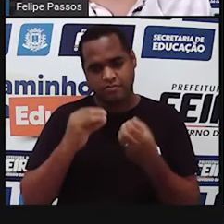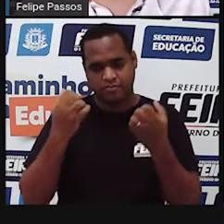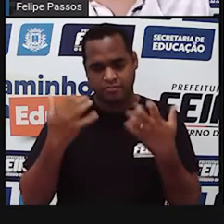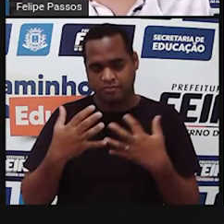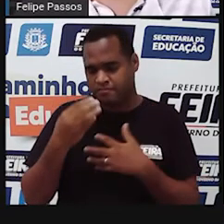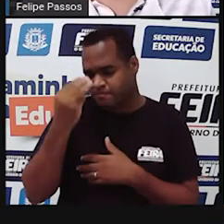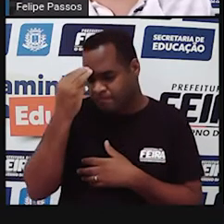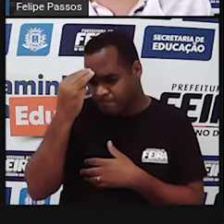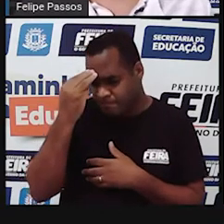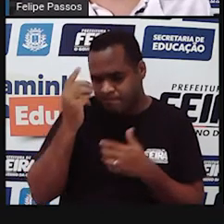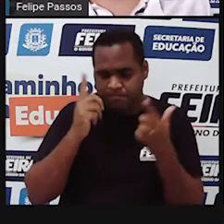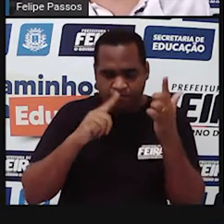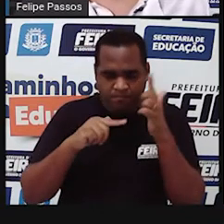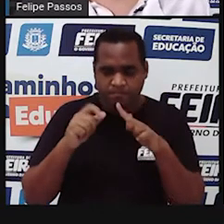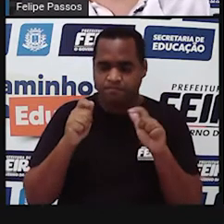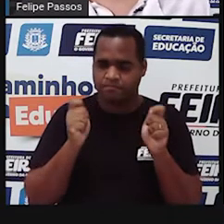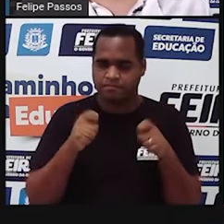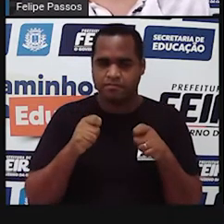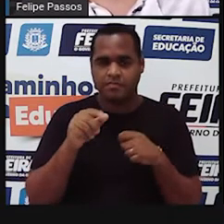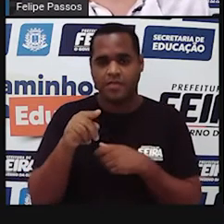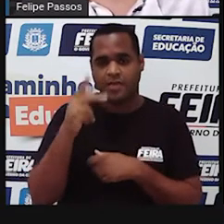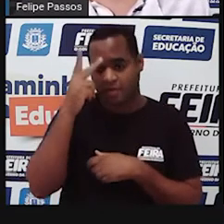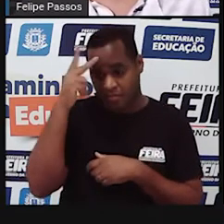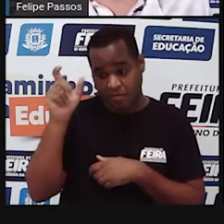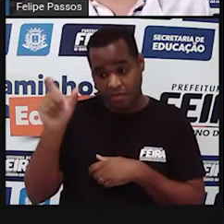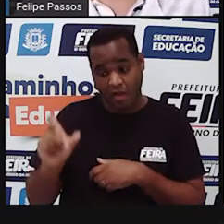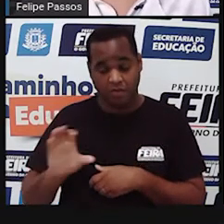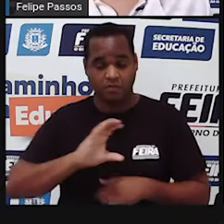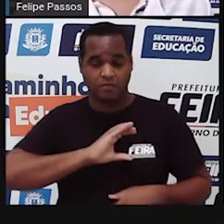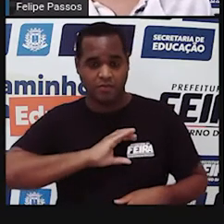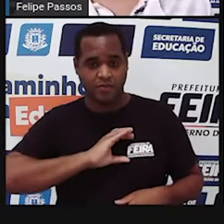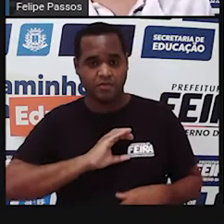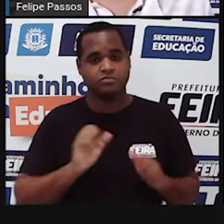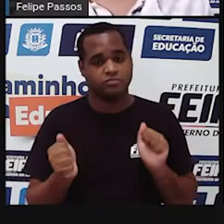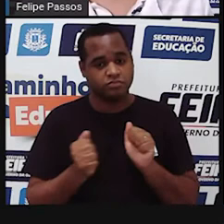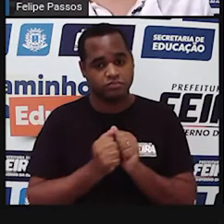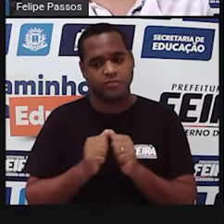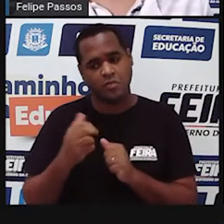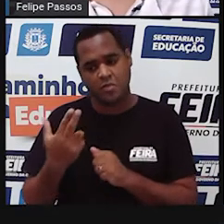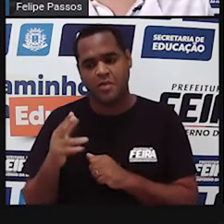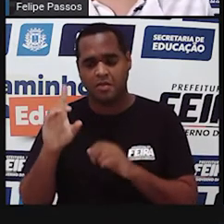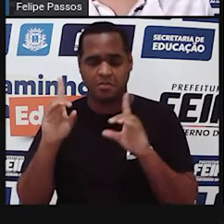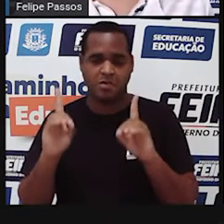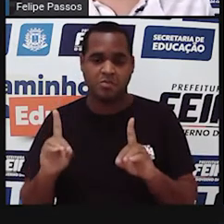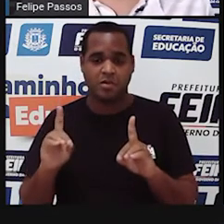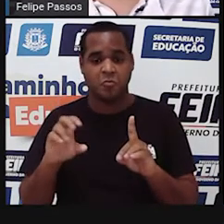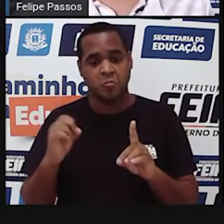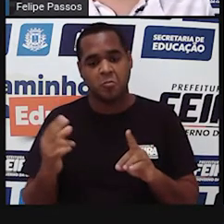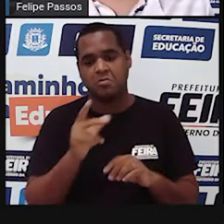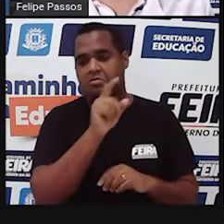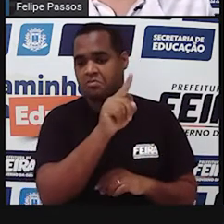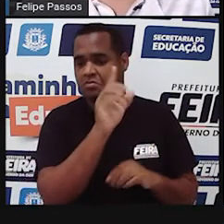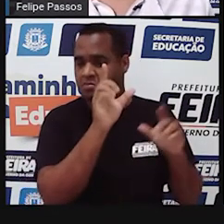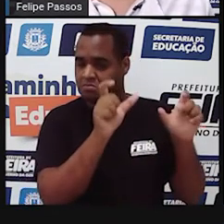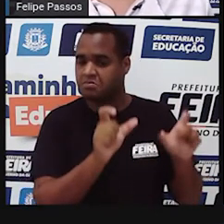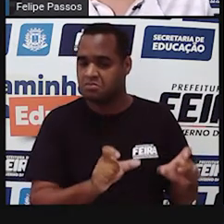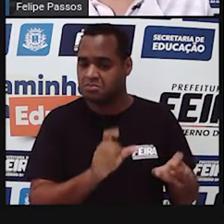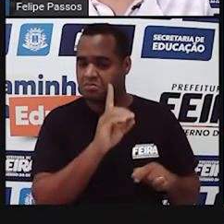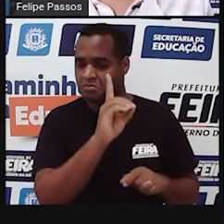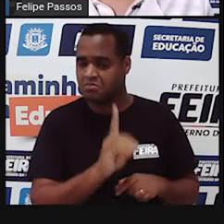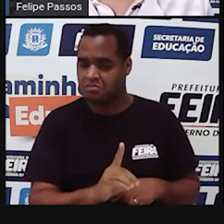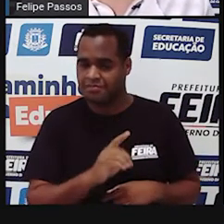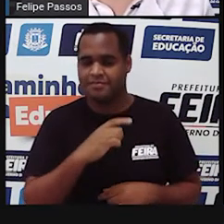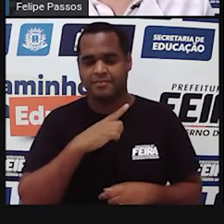memória, que pode ser que você tenha um colega com alguma necessidade especial, ou você pode ser essa pessoa com uma necessidade especial. Então,